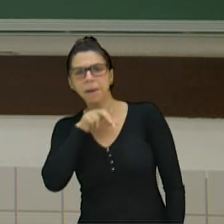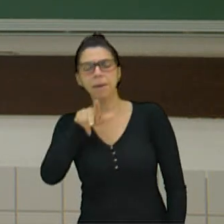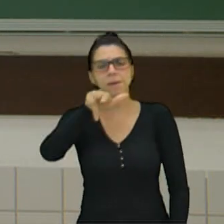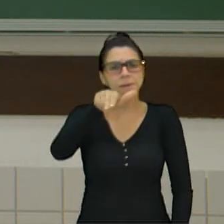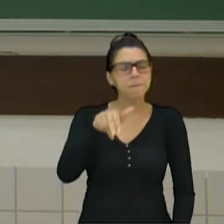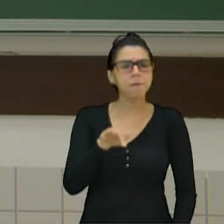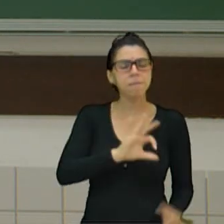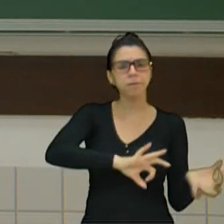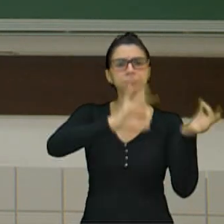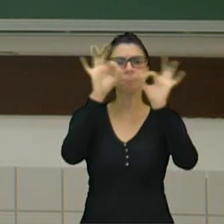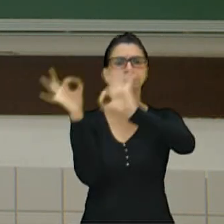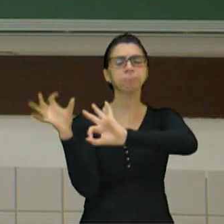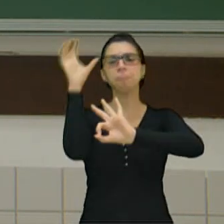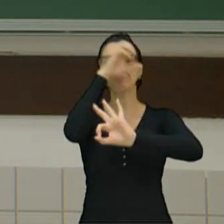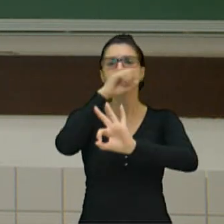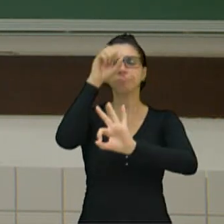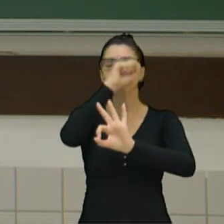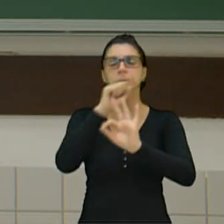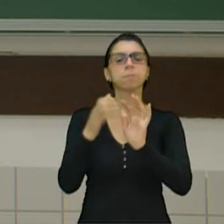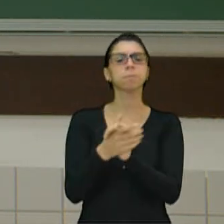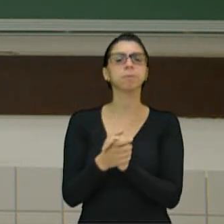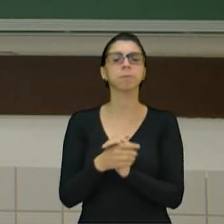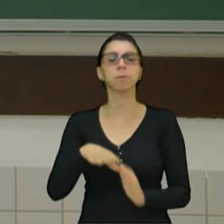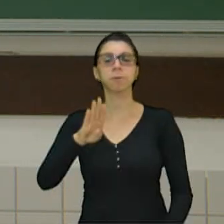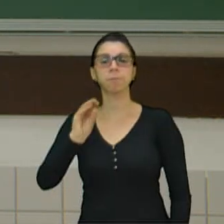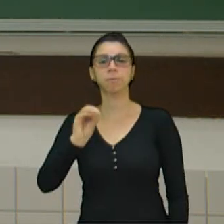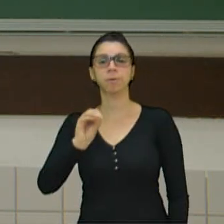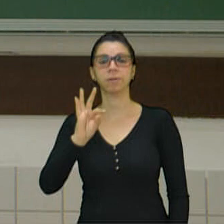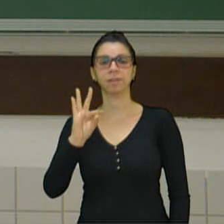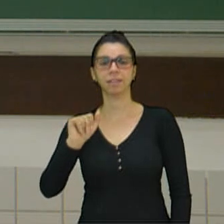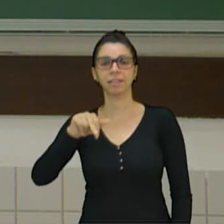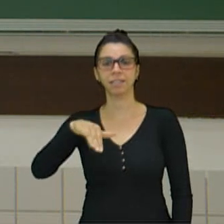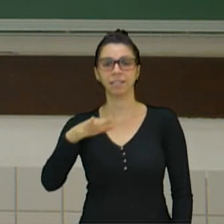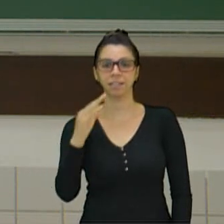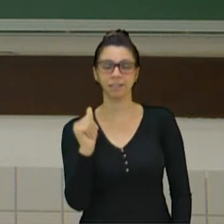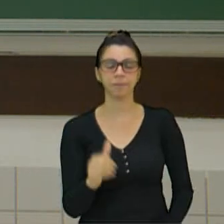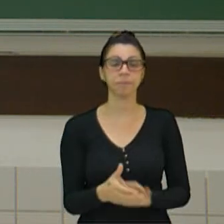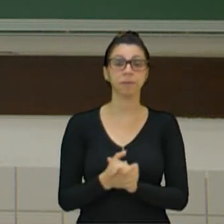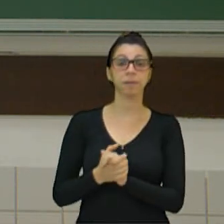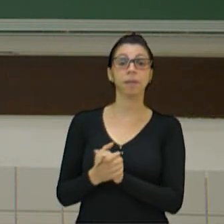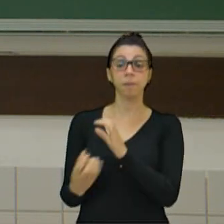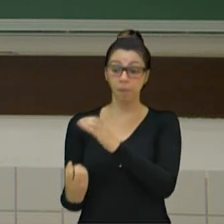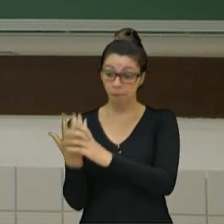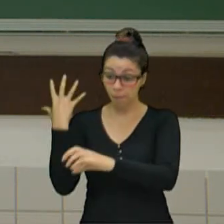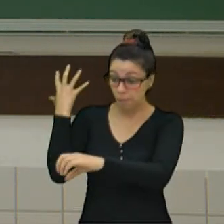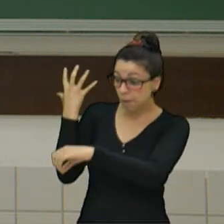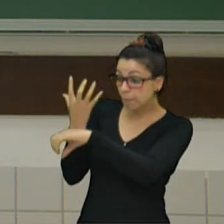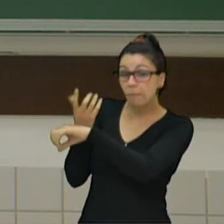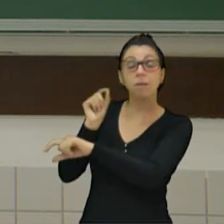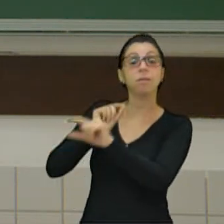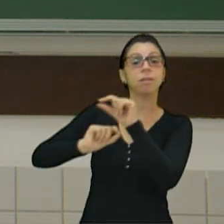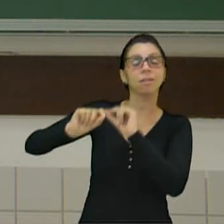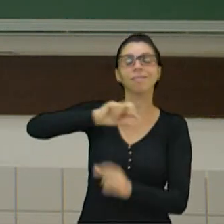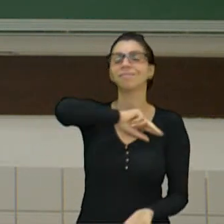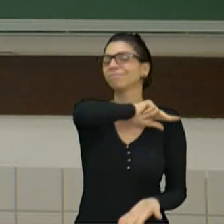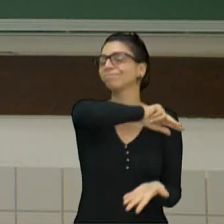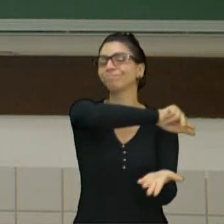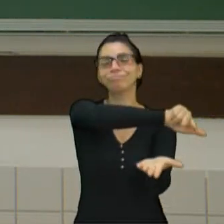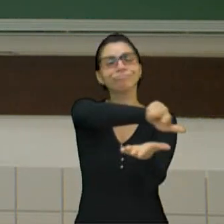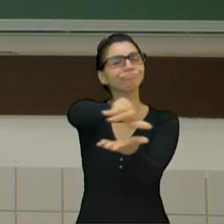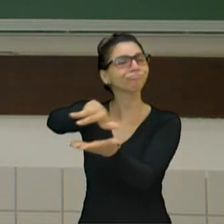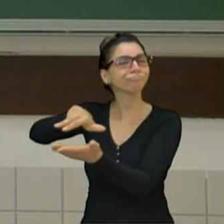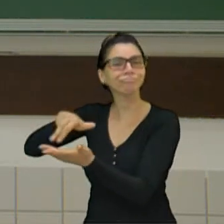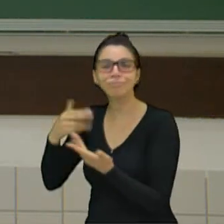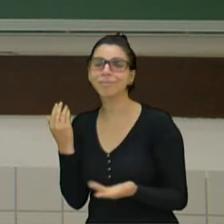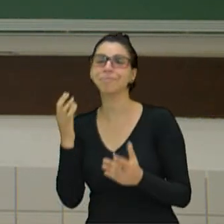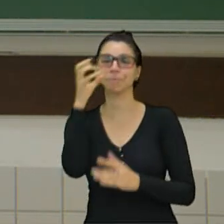com você e aprender mais sobre botânica. Nessas aulas a gente está aprendendo sobre as plantas e a gente tem muita coisa para falar na